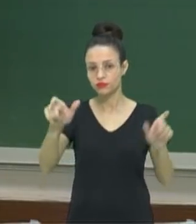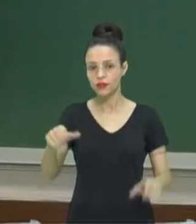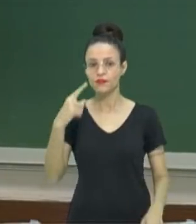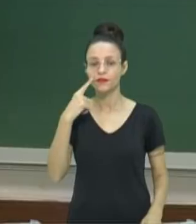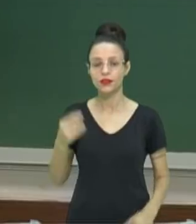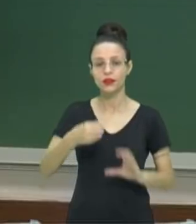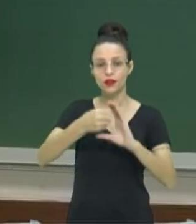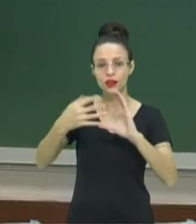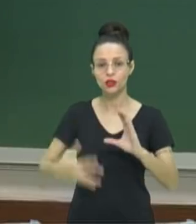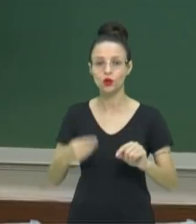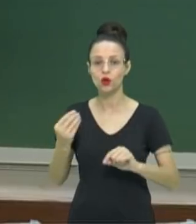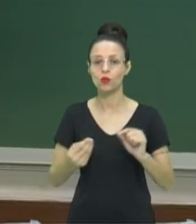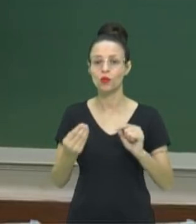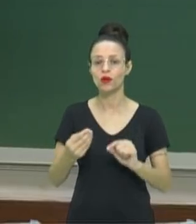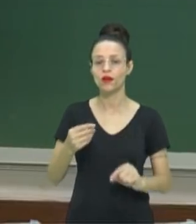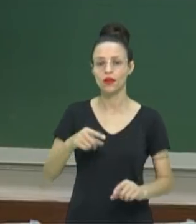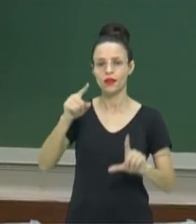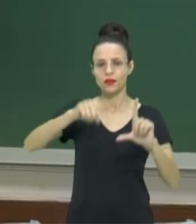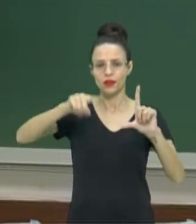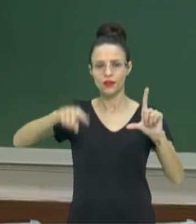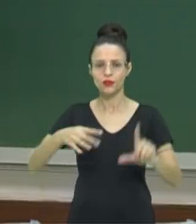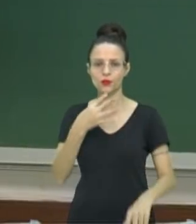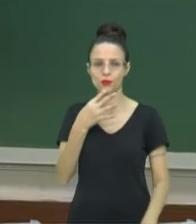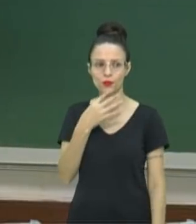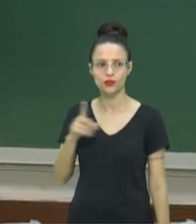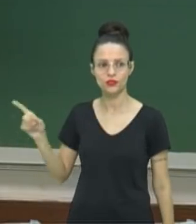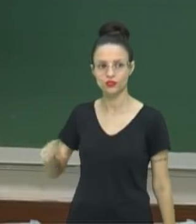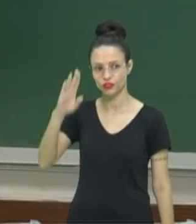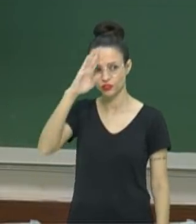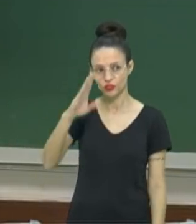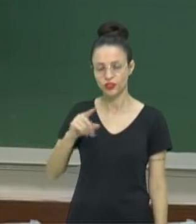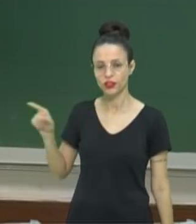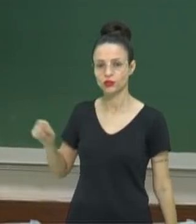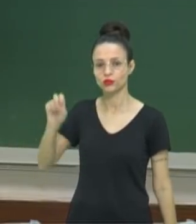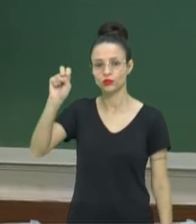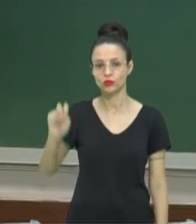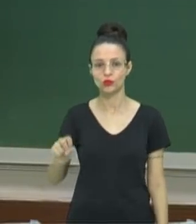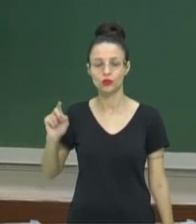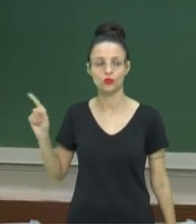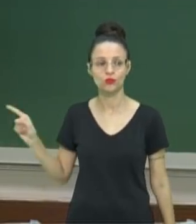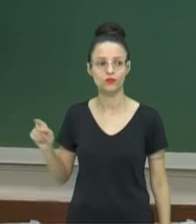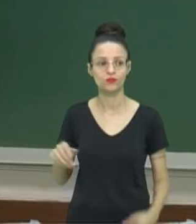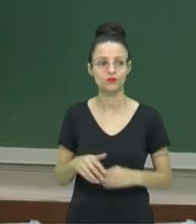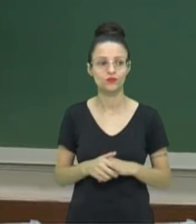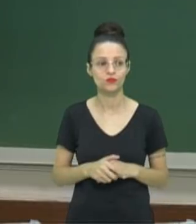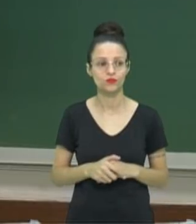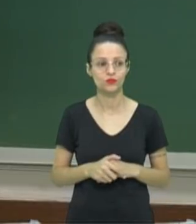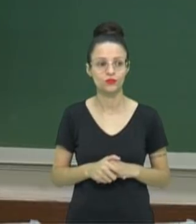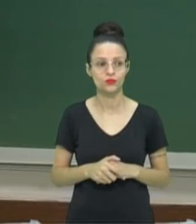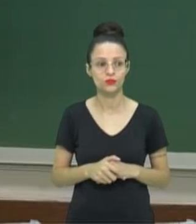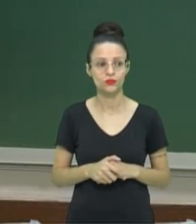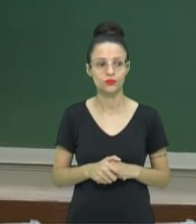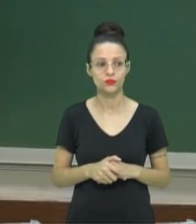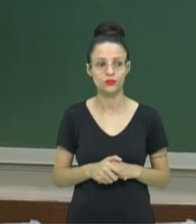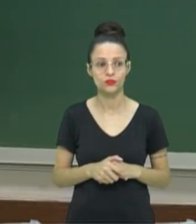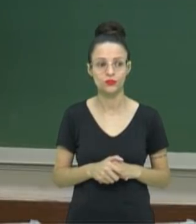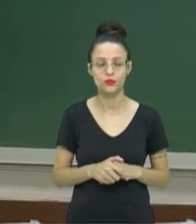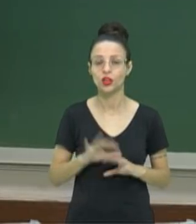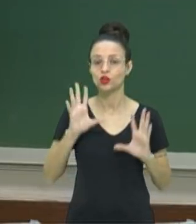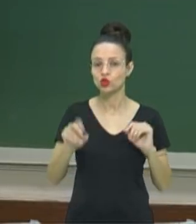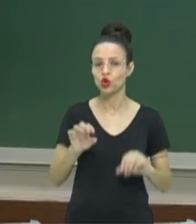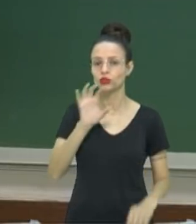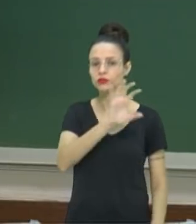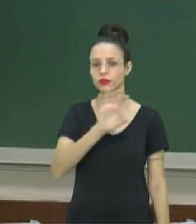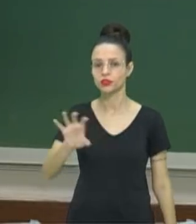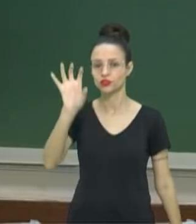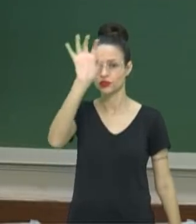gente pensar, como é um gráfico conhecido, a gente já vai ali direto para a região Sul. Então, se eu pegar todas as regiões,